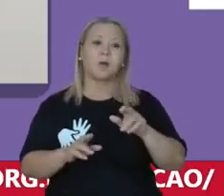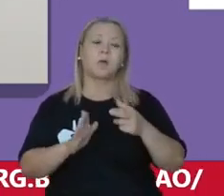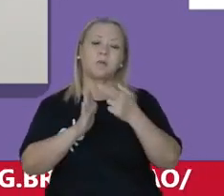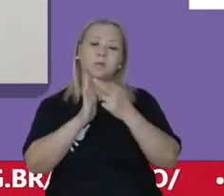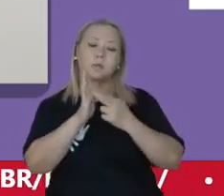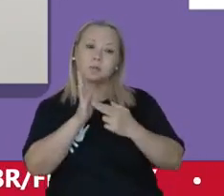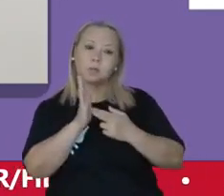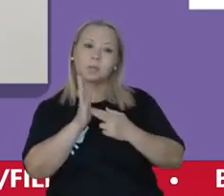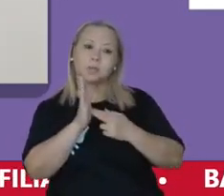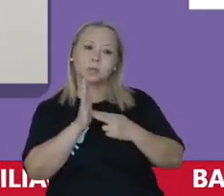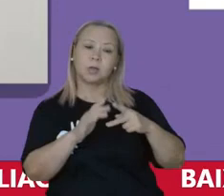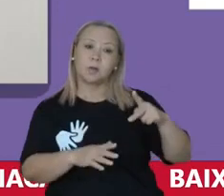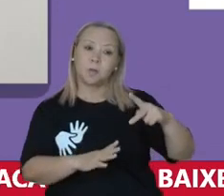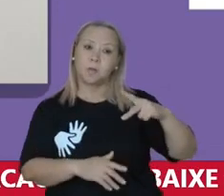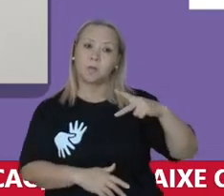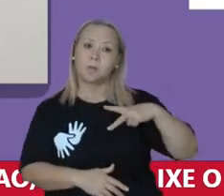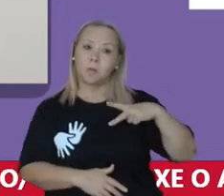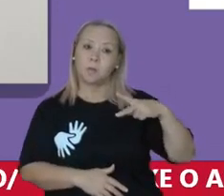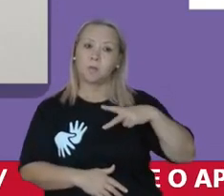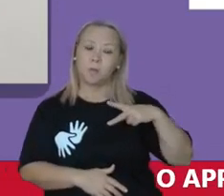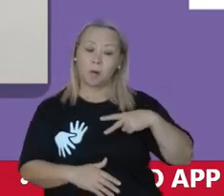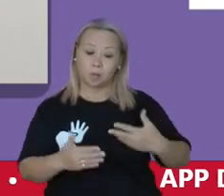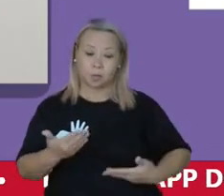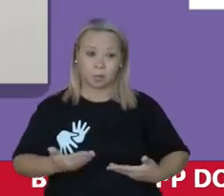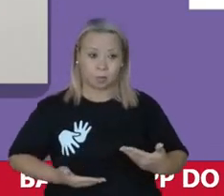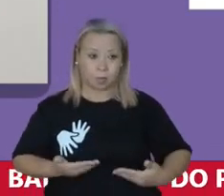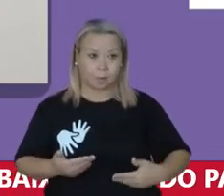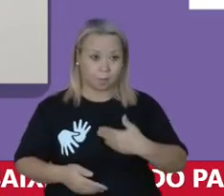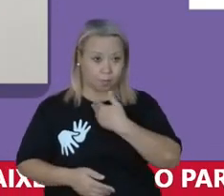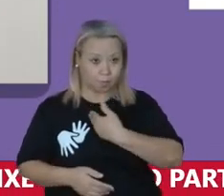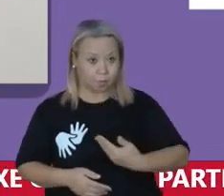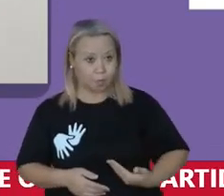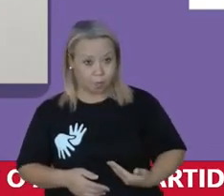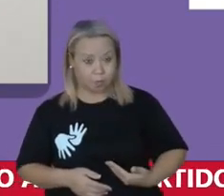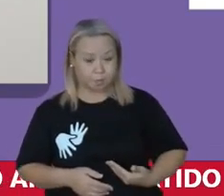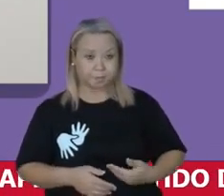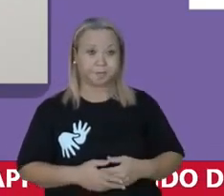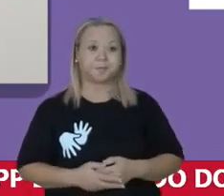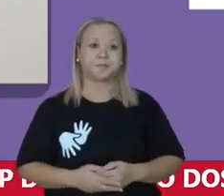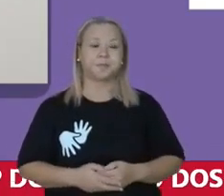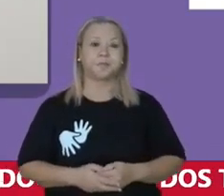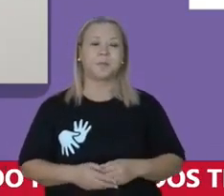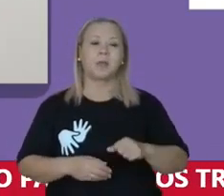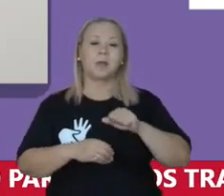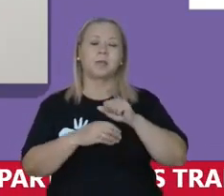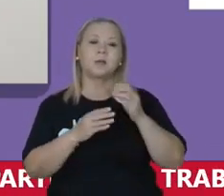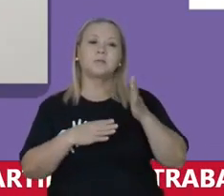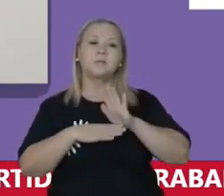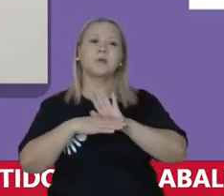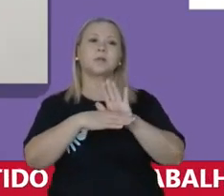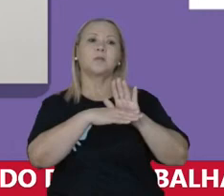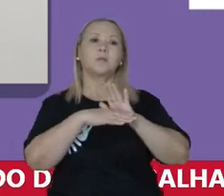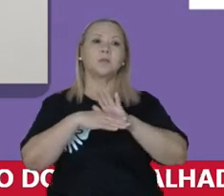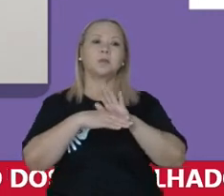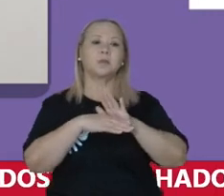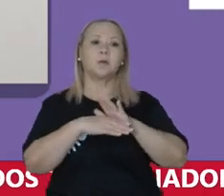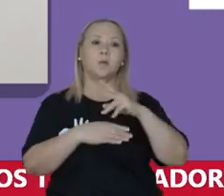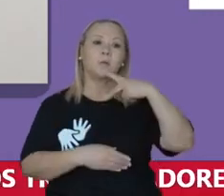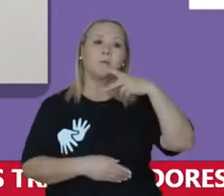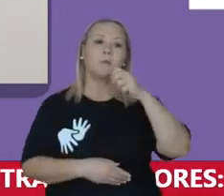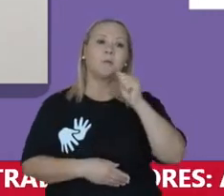da Previdência Social, que no caso são os servidores públicos, e a contribuição